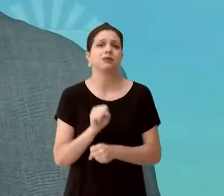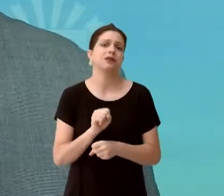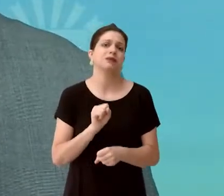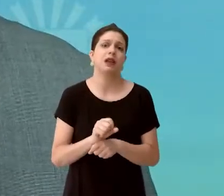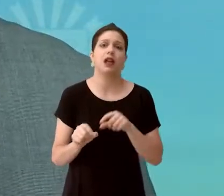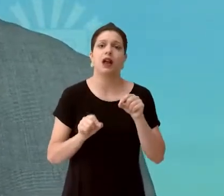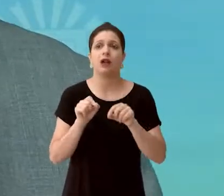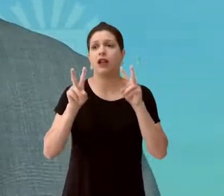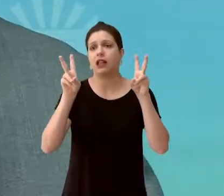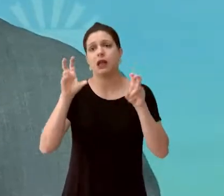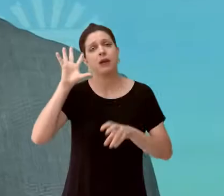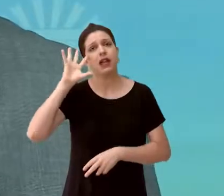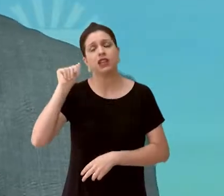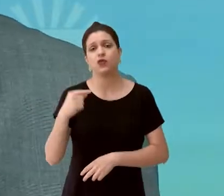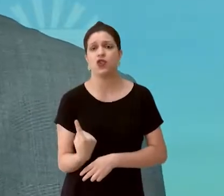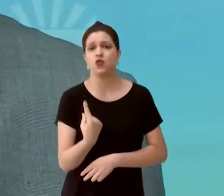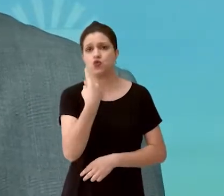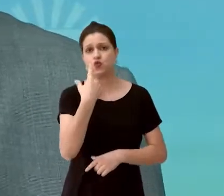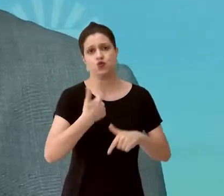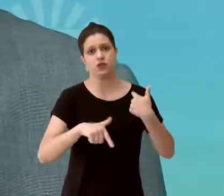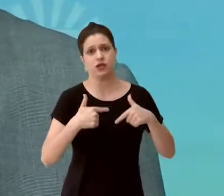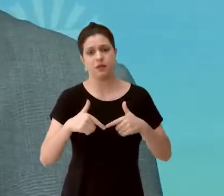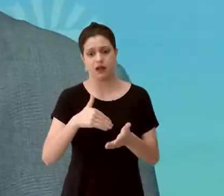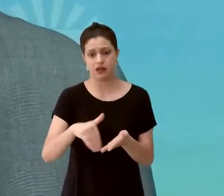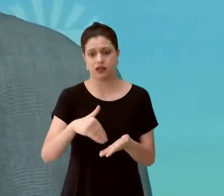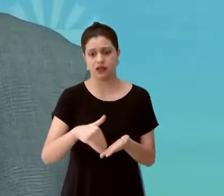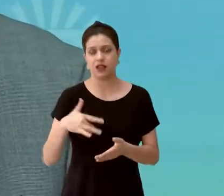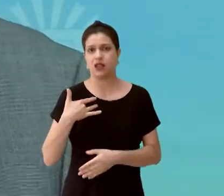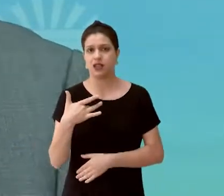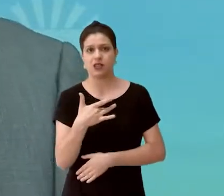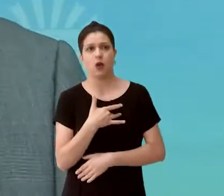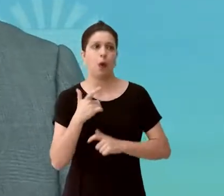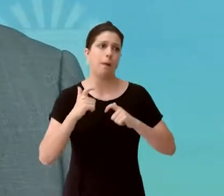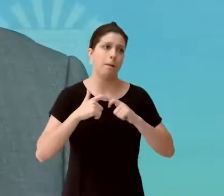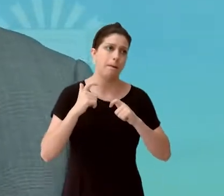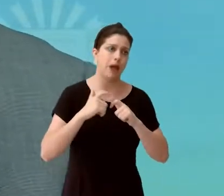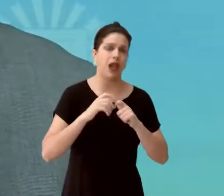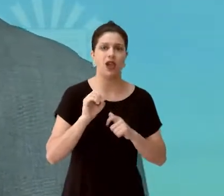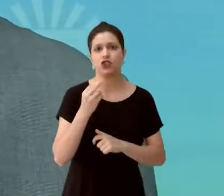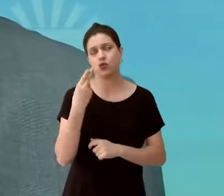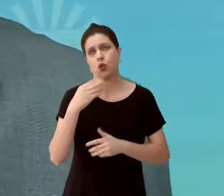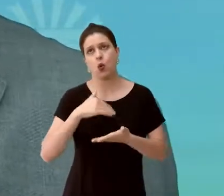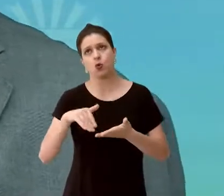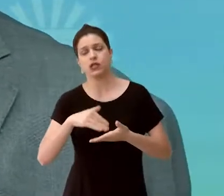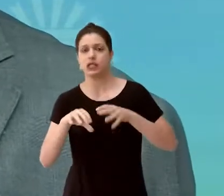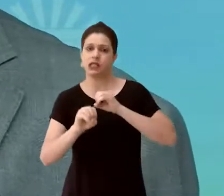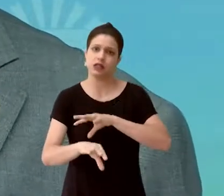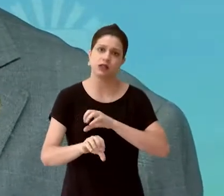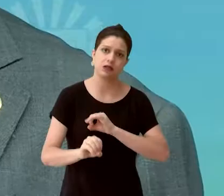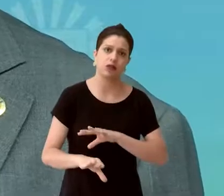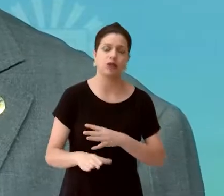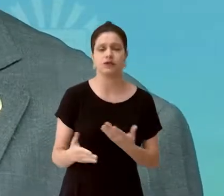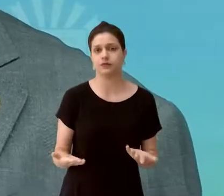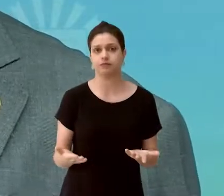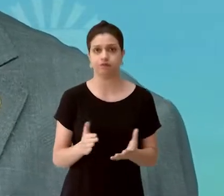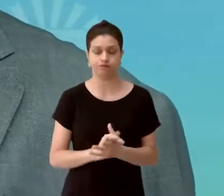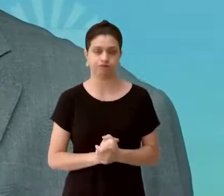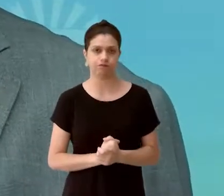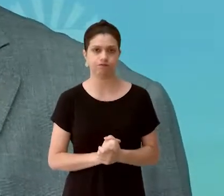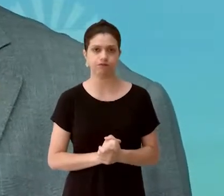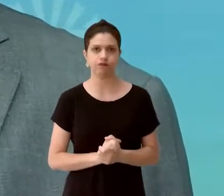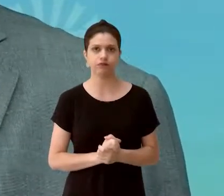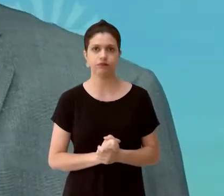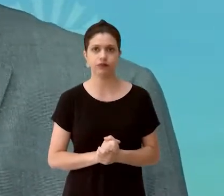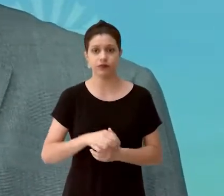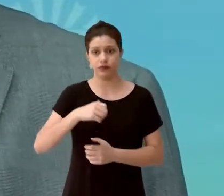há de você esperar que esse assunto vai se resolver com uma ação do secretário de saúde, dos médicos ou só da secretária de educação ou